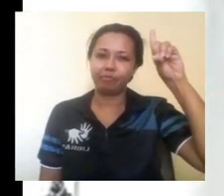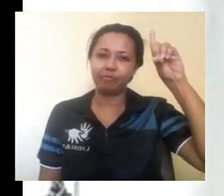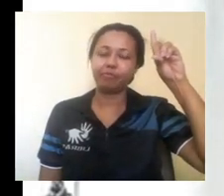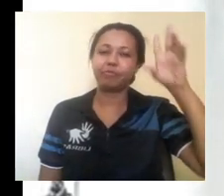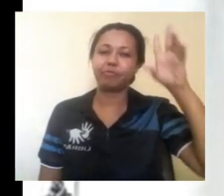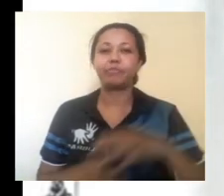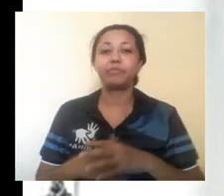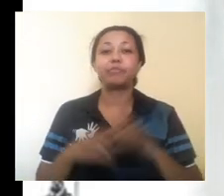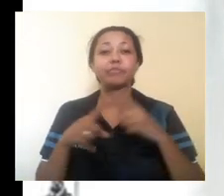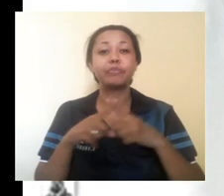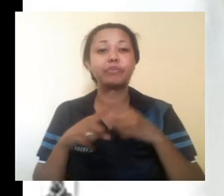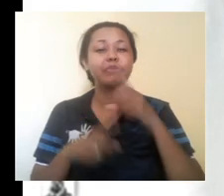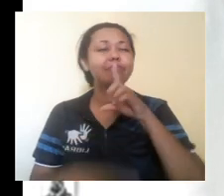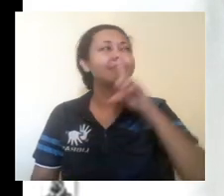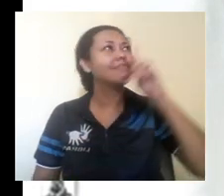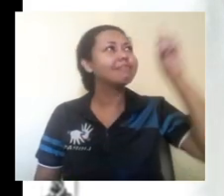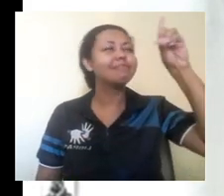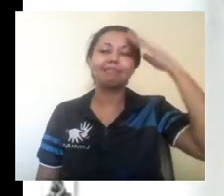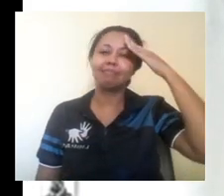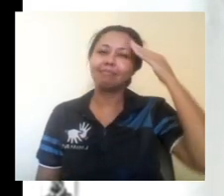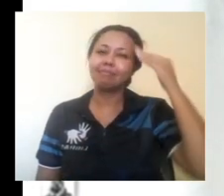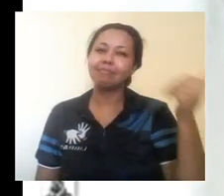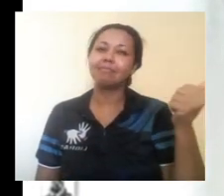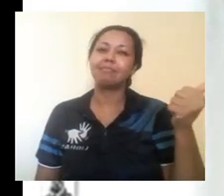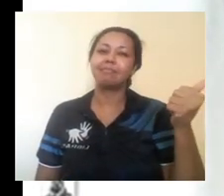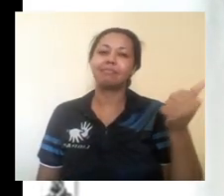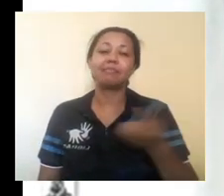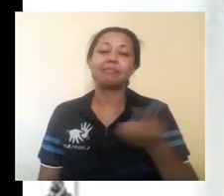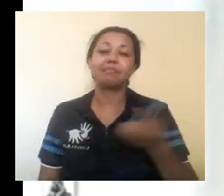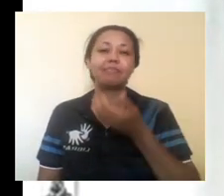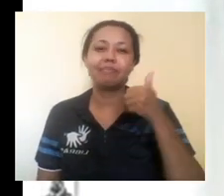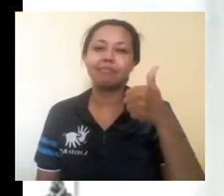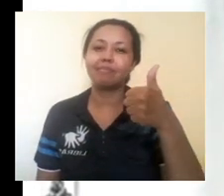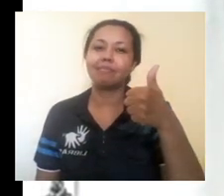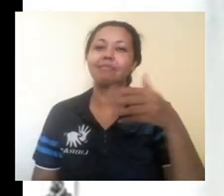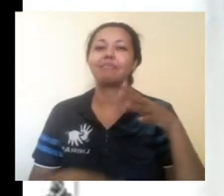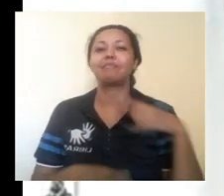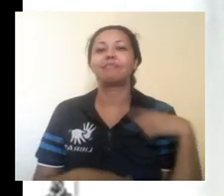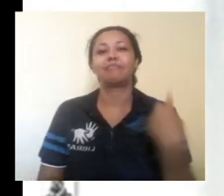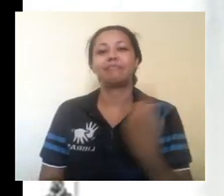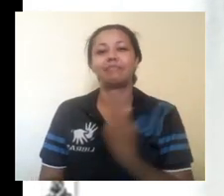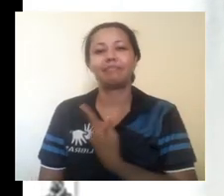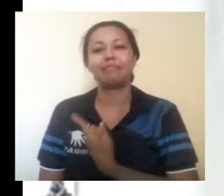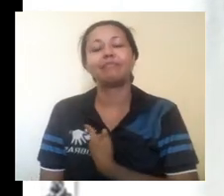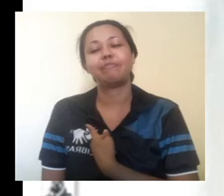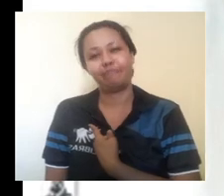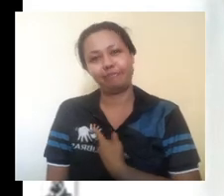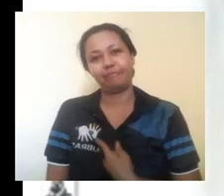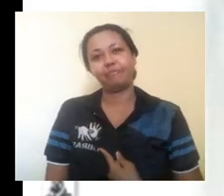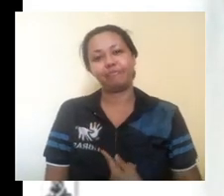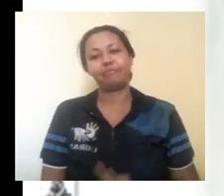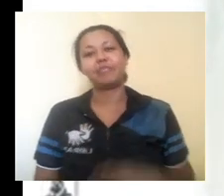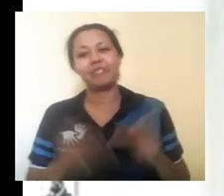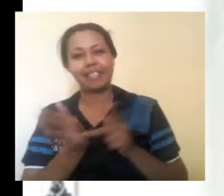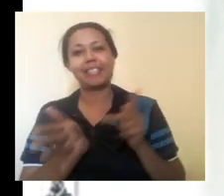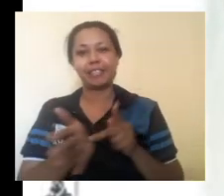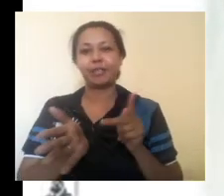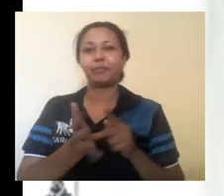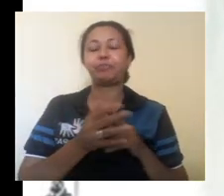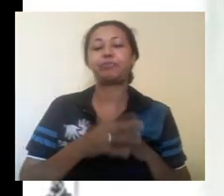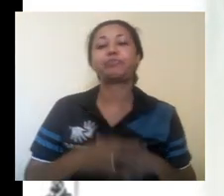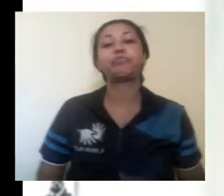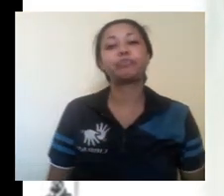em coisa alguma onde Ele mesmo não estiver presente. Isso é garantido. E aí eu falei